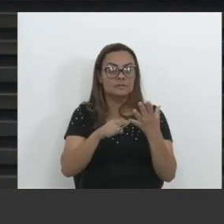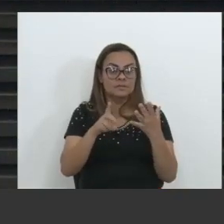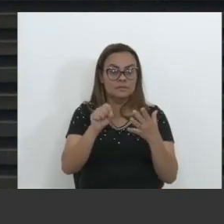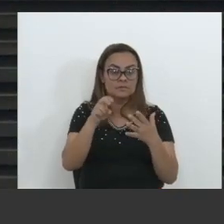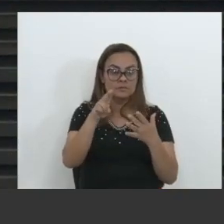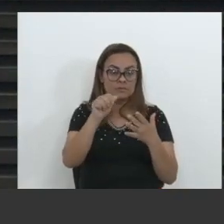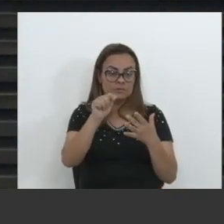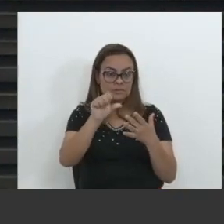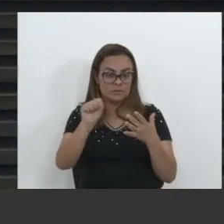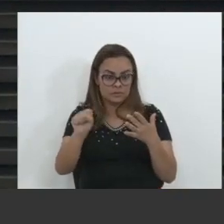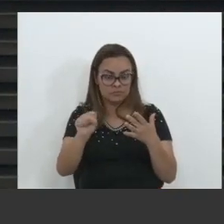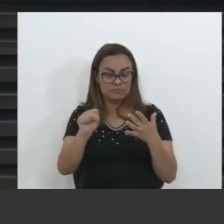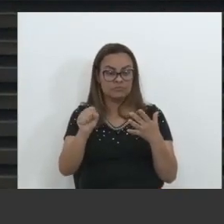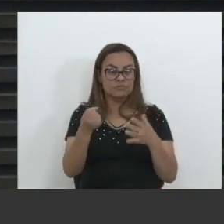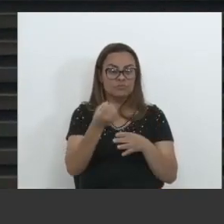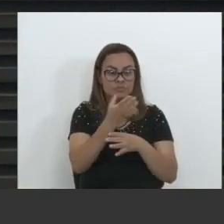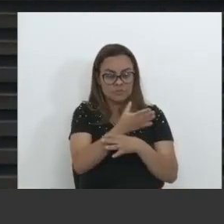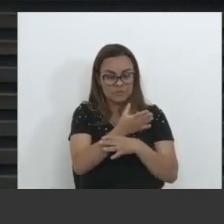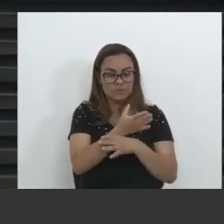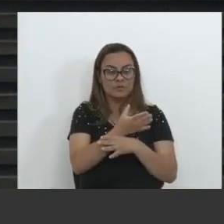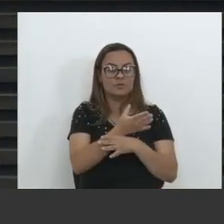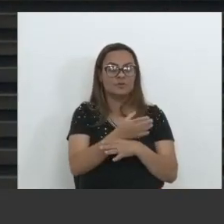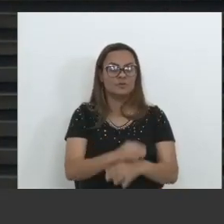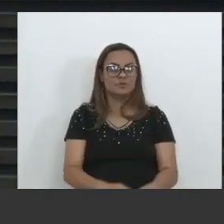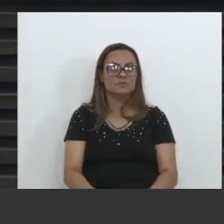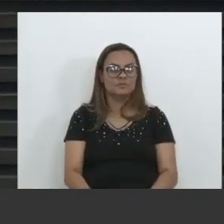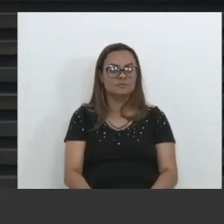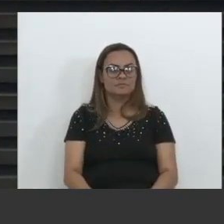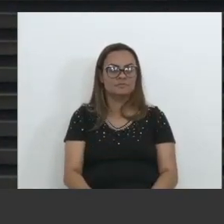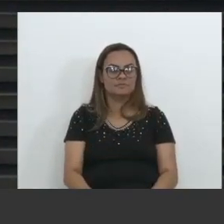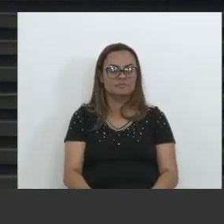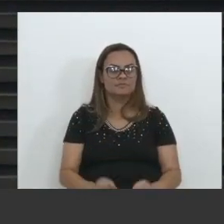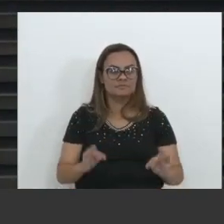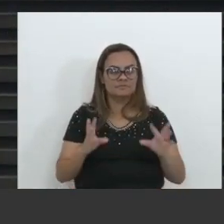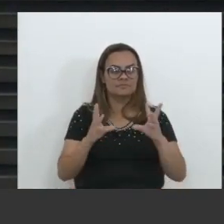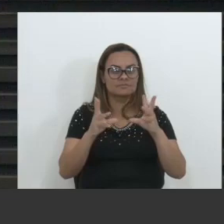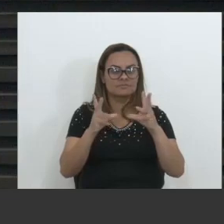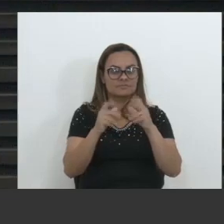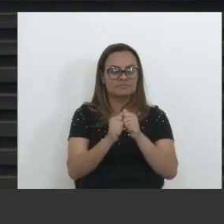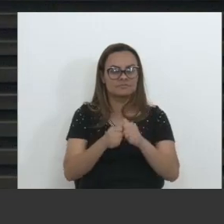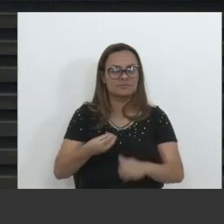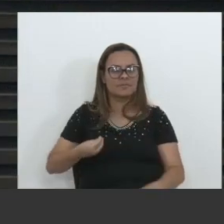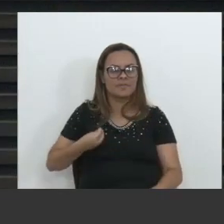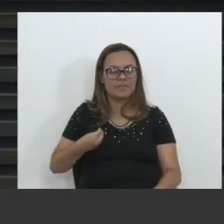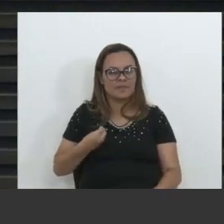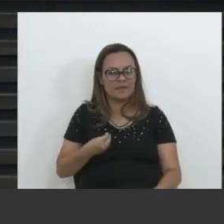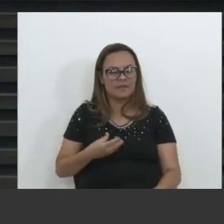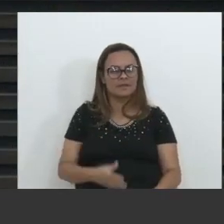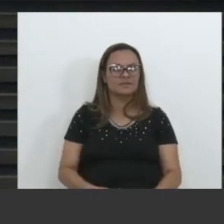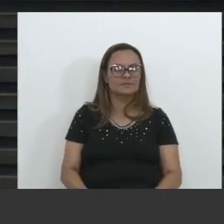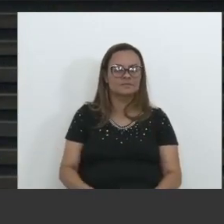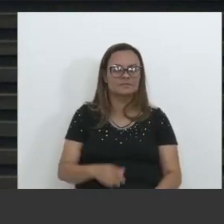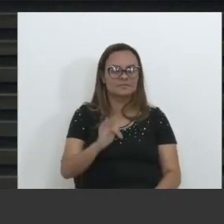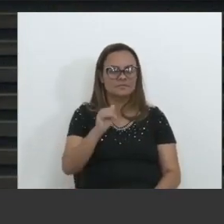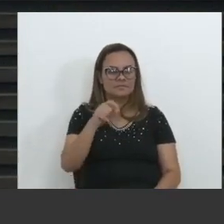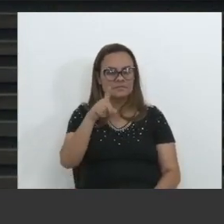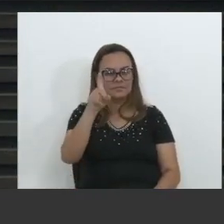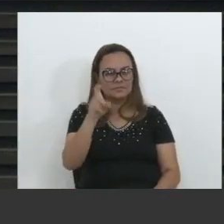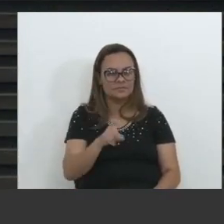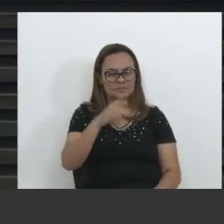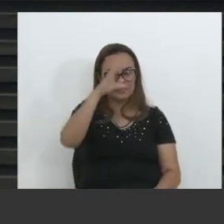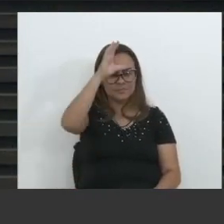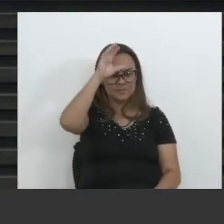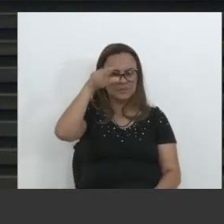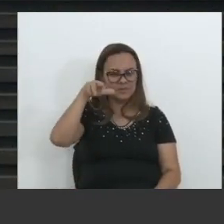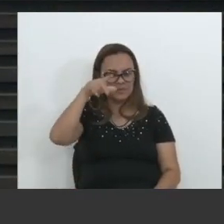parceiro é o mais novo é o bebezão eh a todos as os presentes aqui Félix a minha tia minha irmã